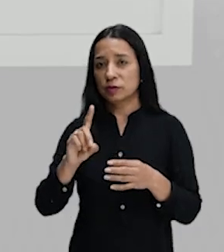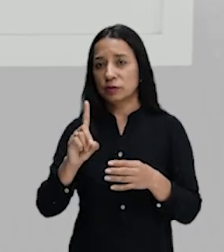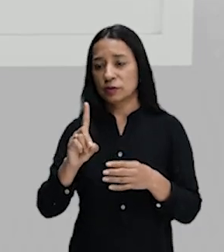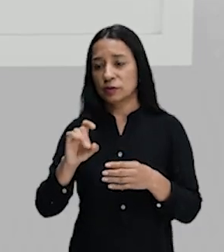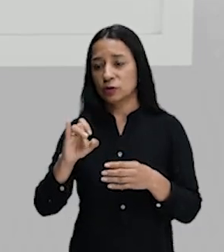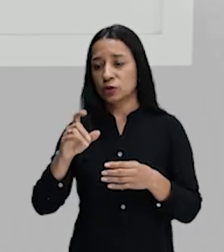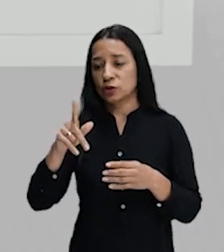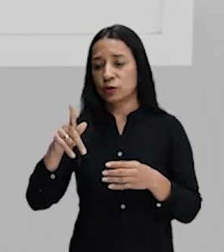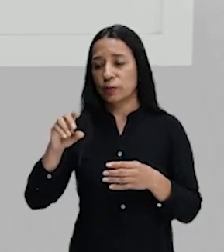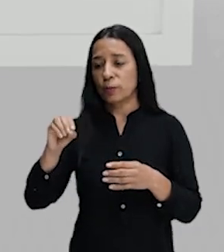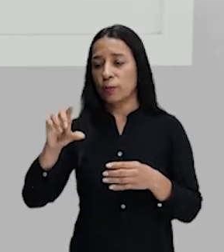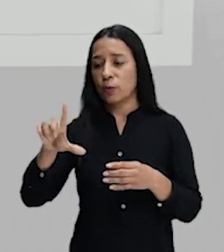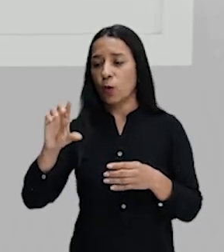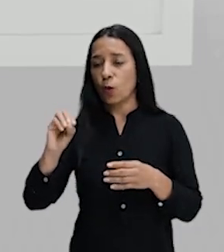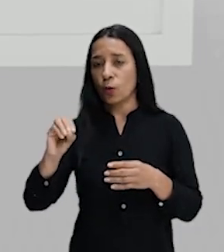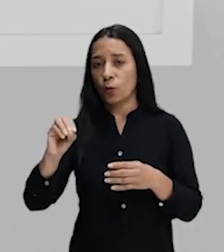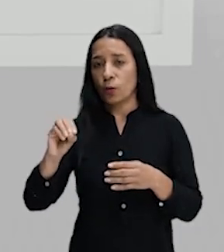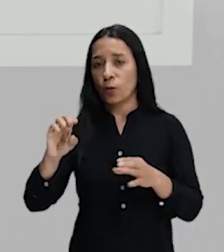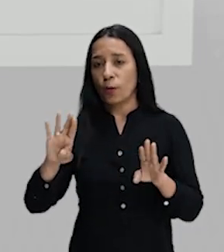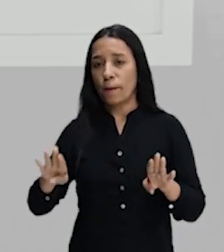é o dipolo